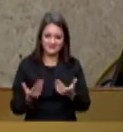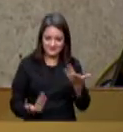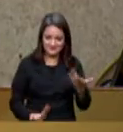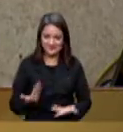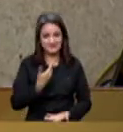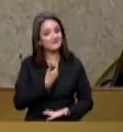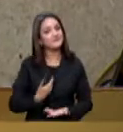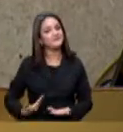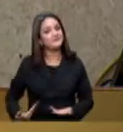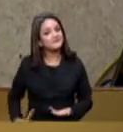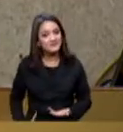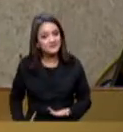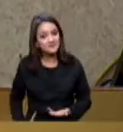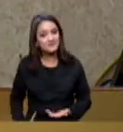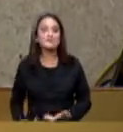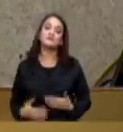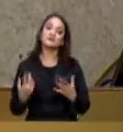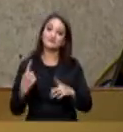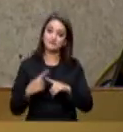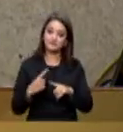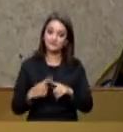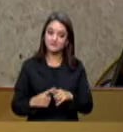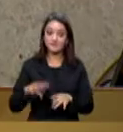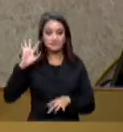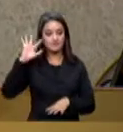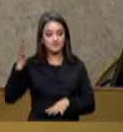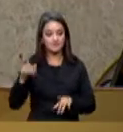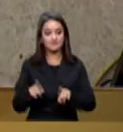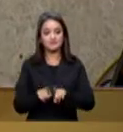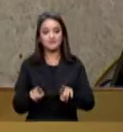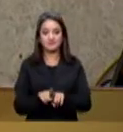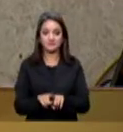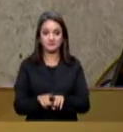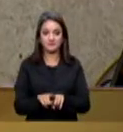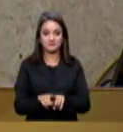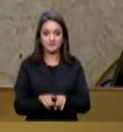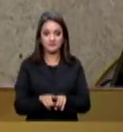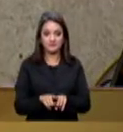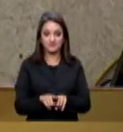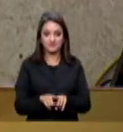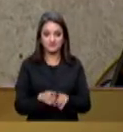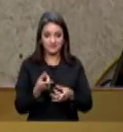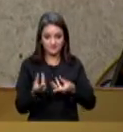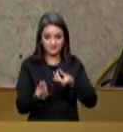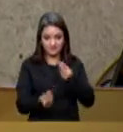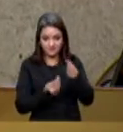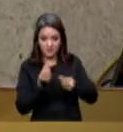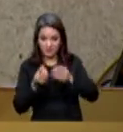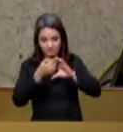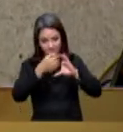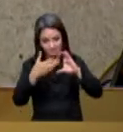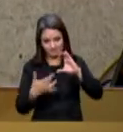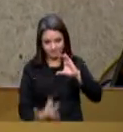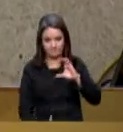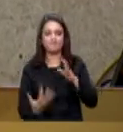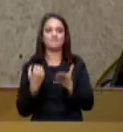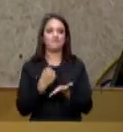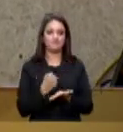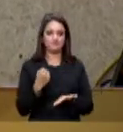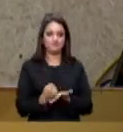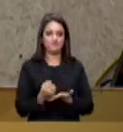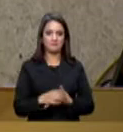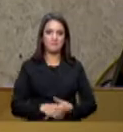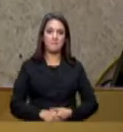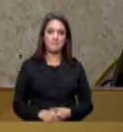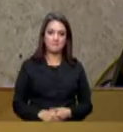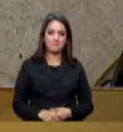serviço público, porquanto define a moldura de suas características.